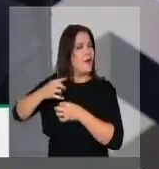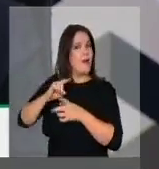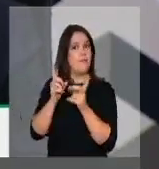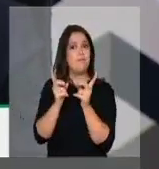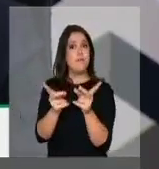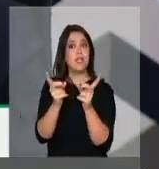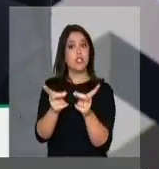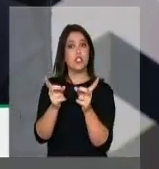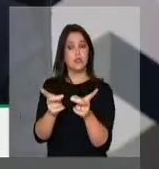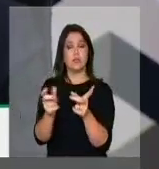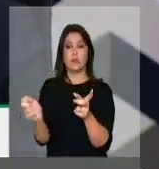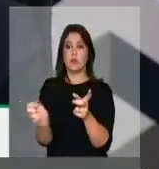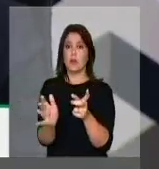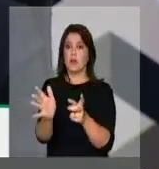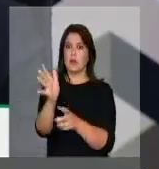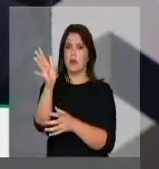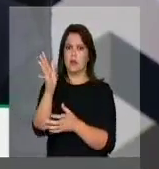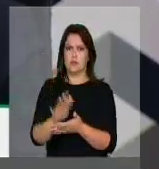era vendido,